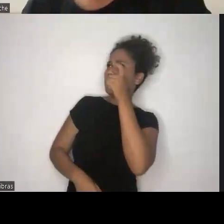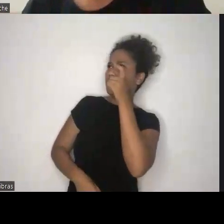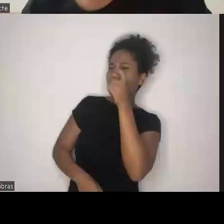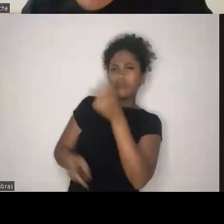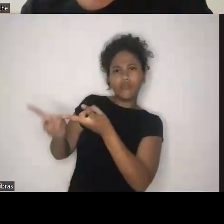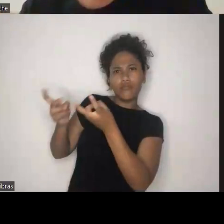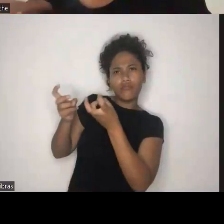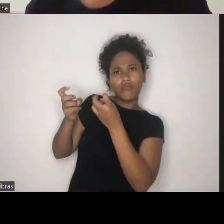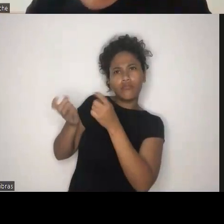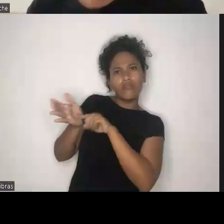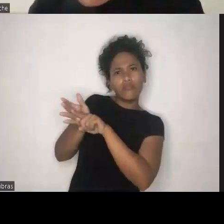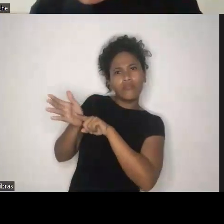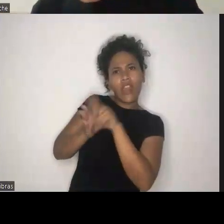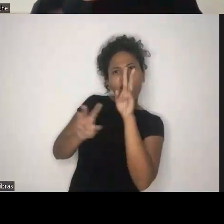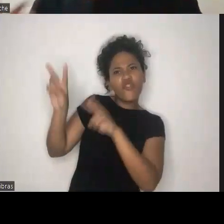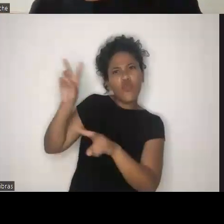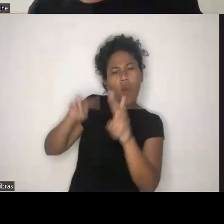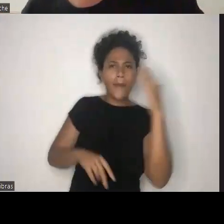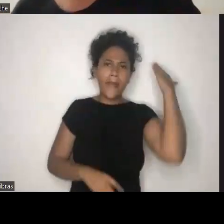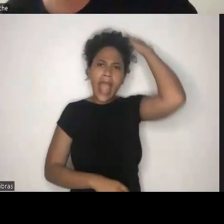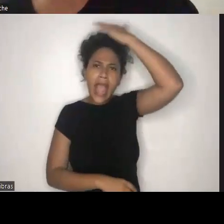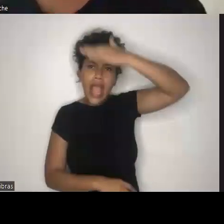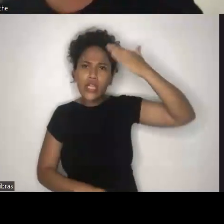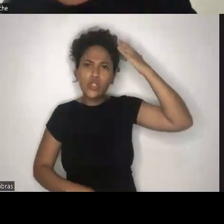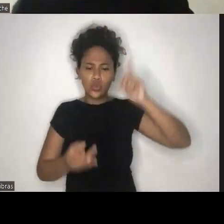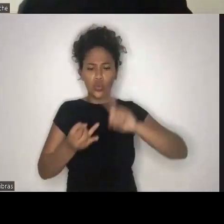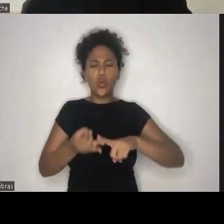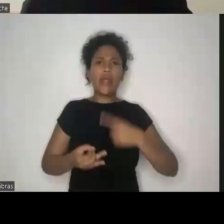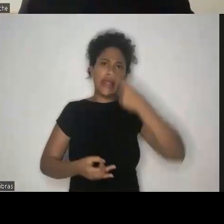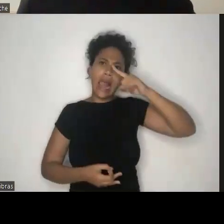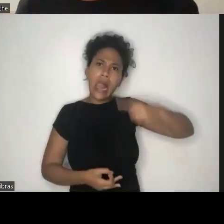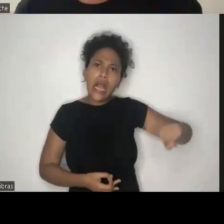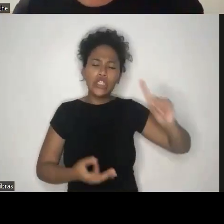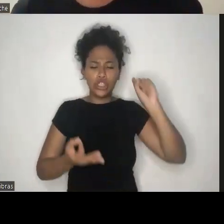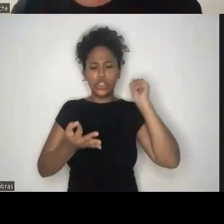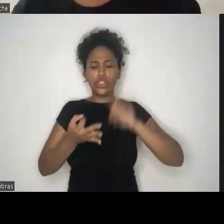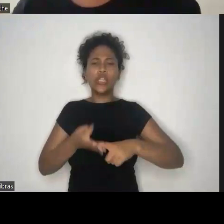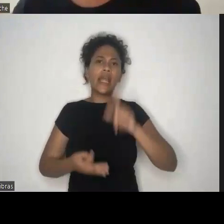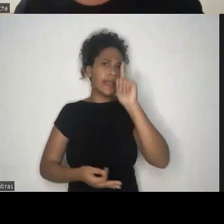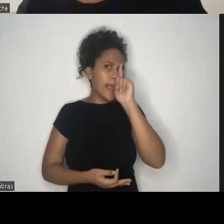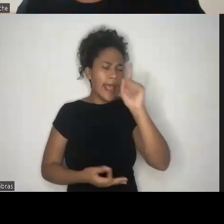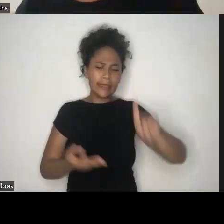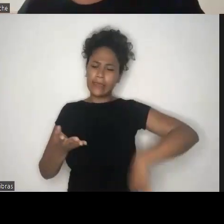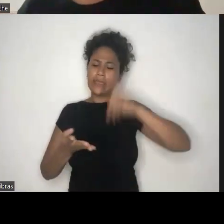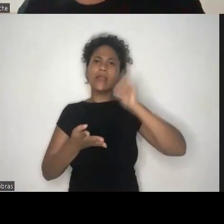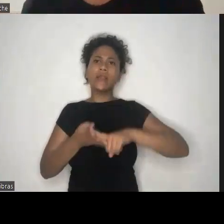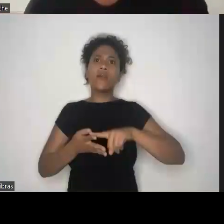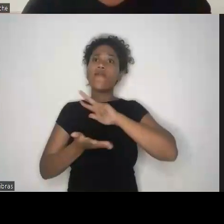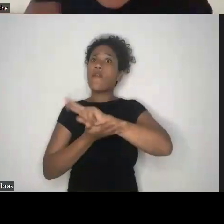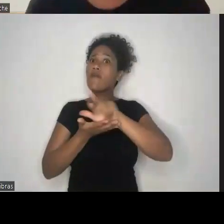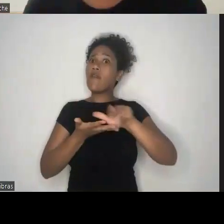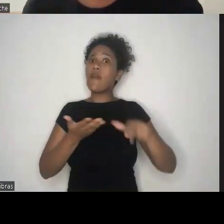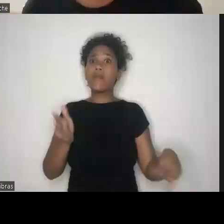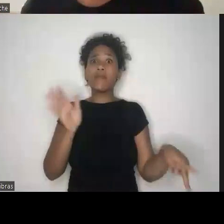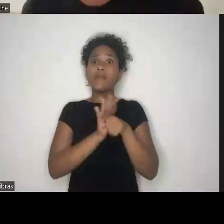pesquisa de referência visual no México na Tailândia na Grécia enfim em vários países do mundo e